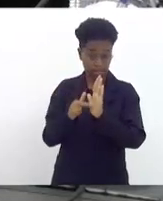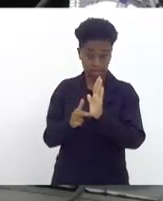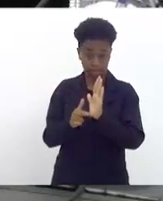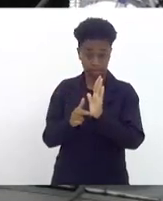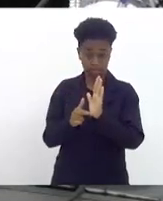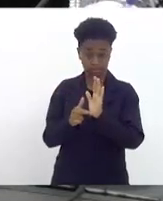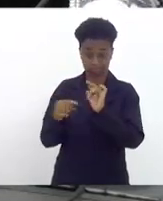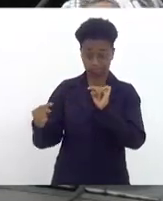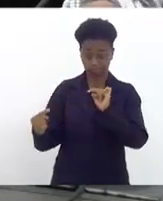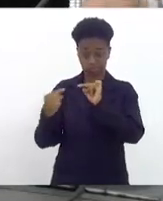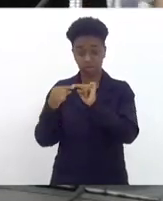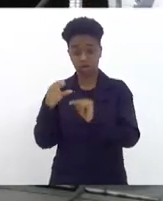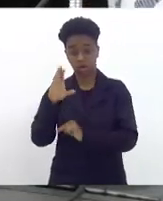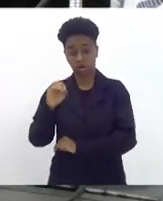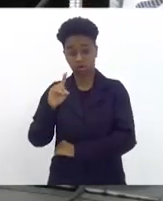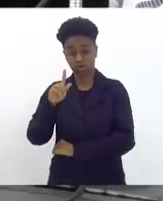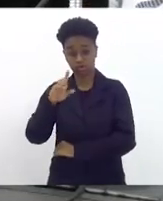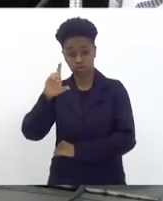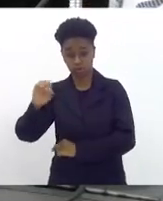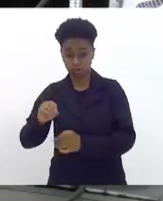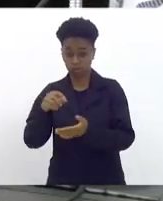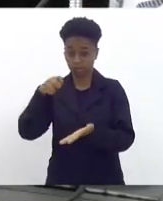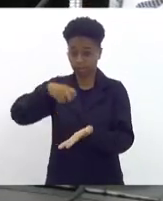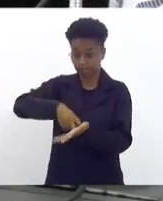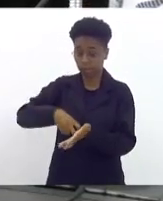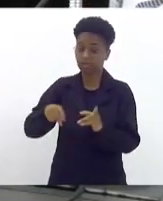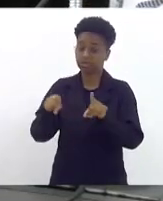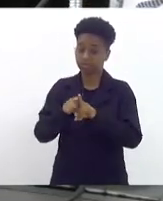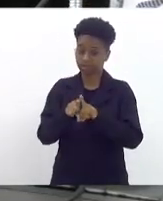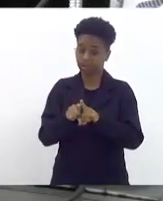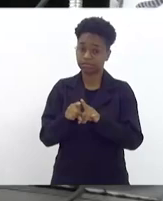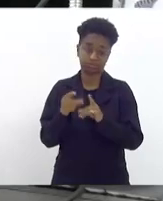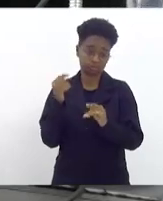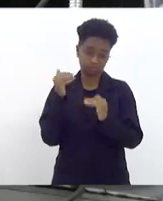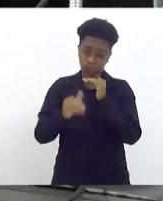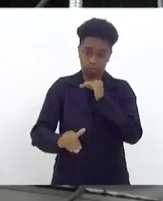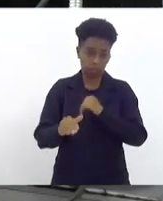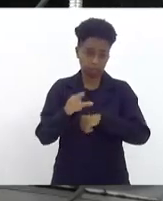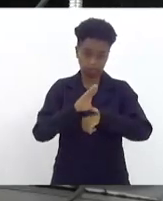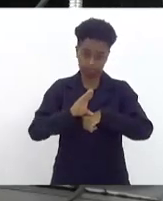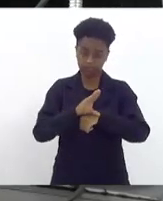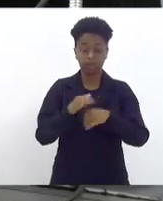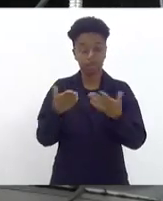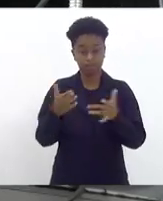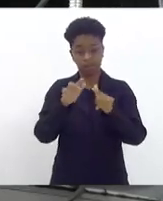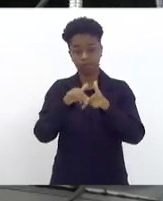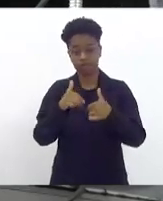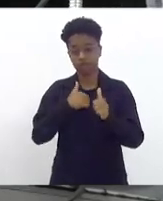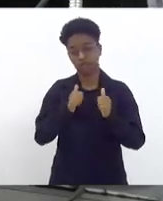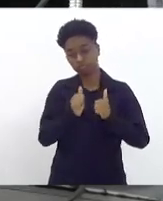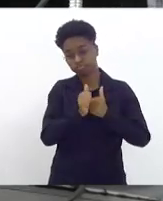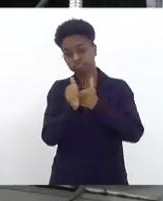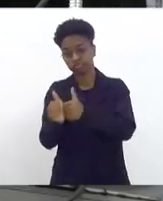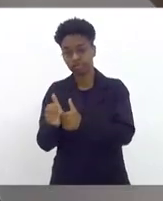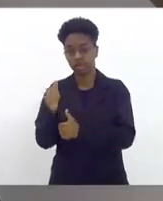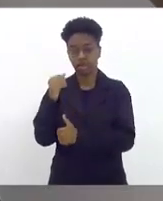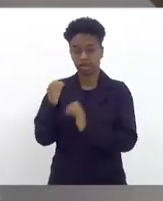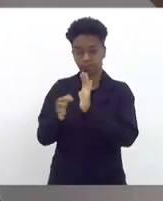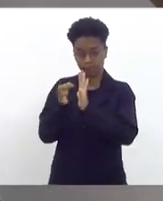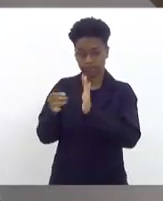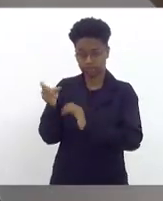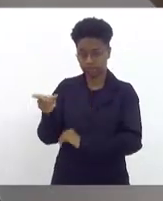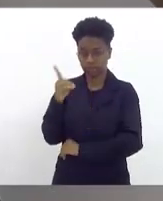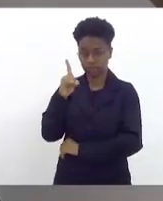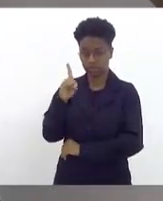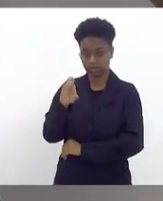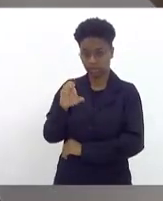Código Penal também é levado de inconstitucionalidade por isso acompanha aqui o parecer do deputado laroni